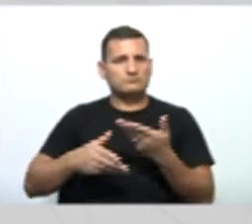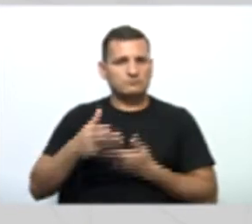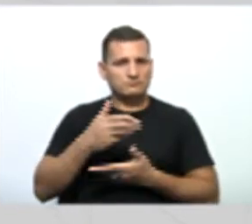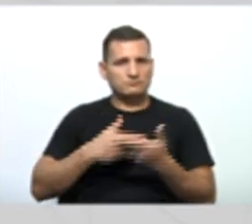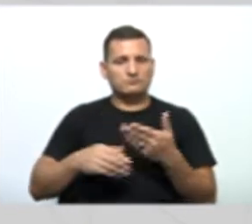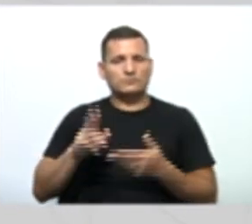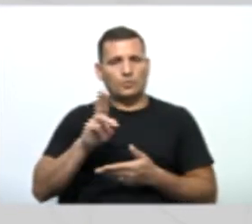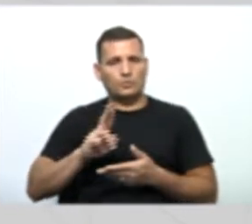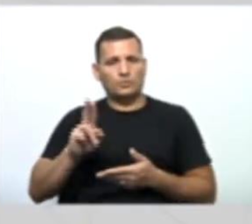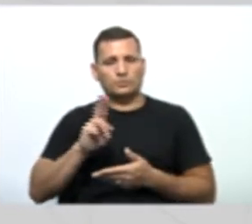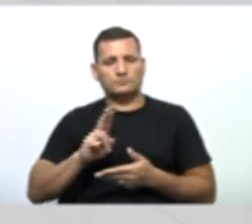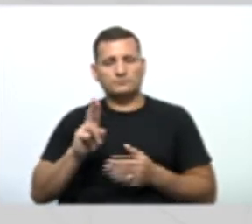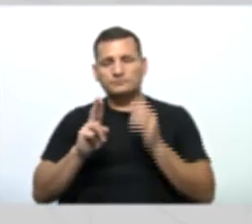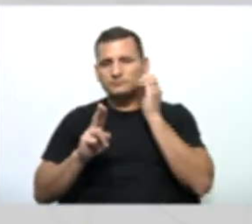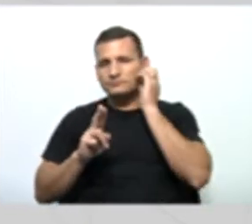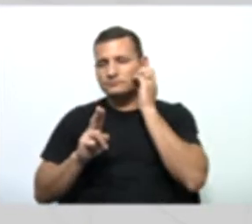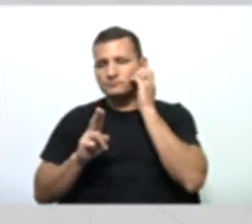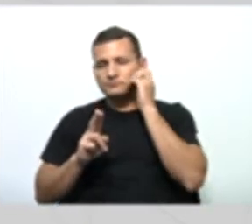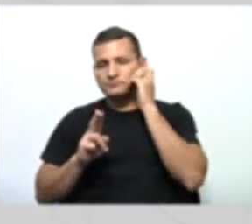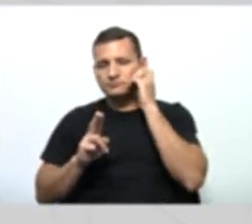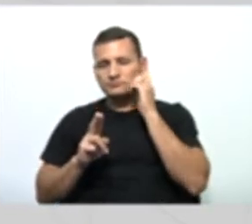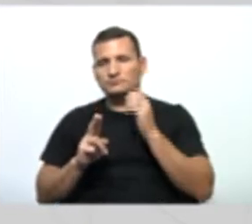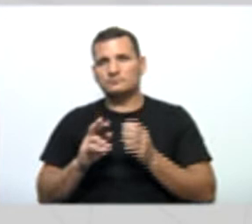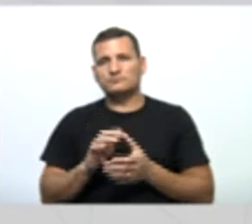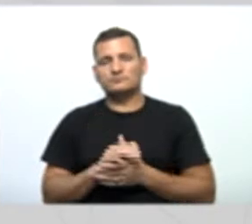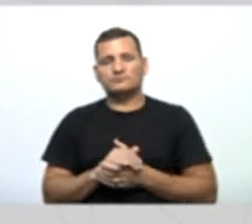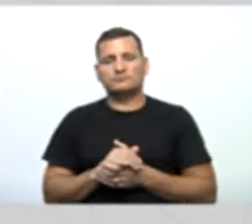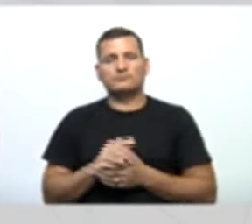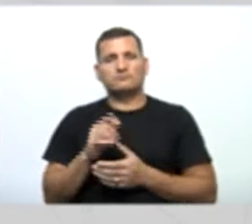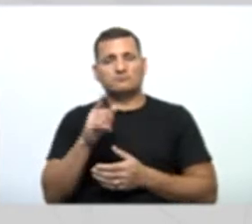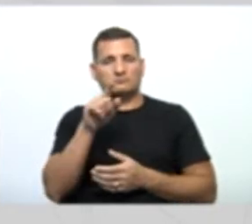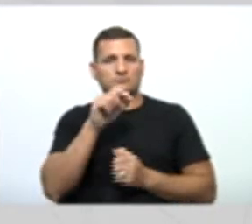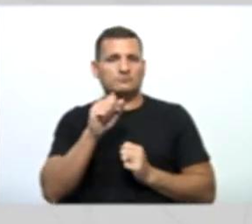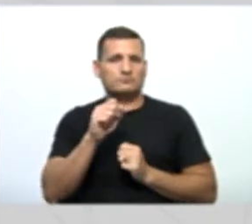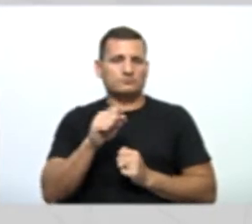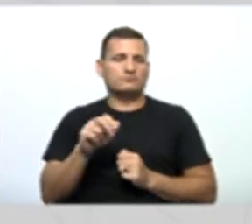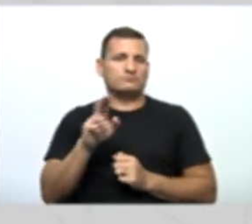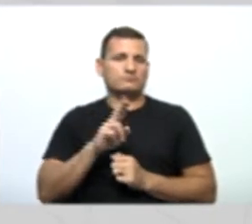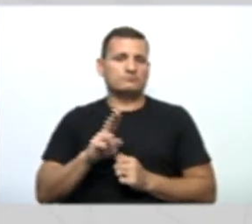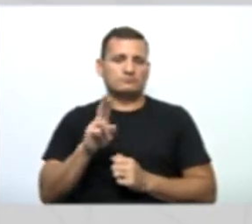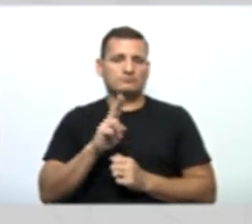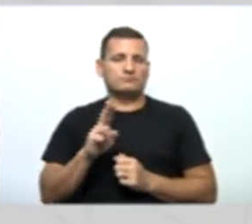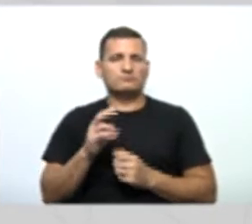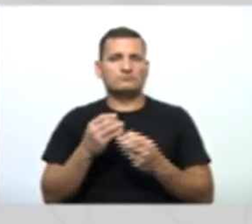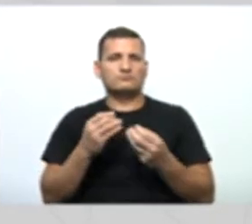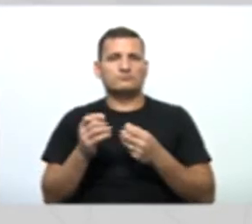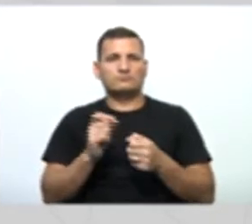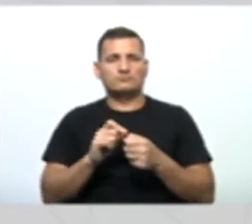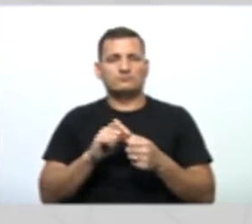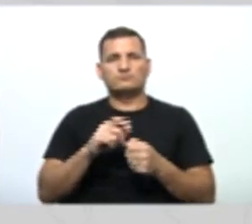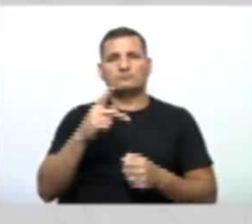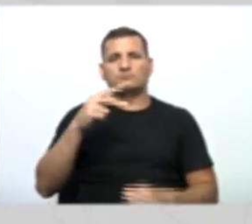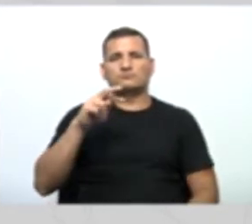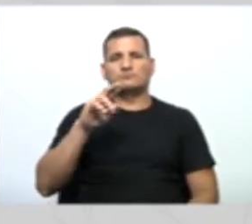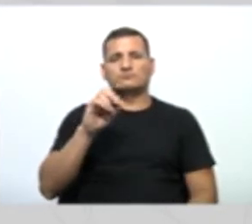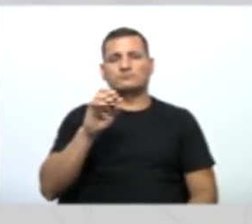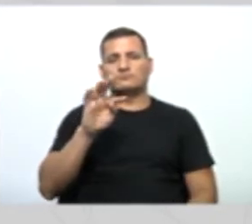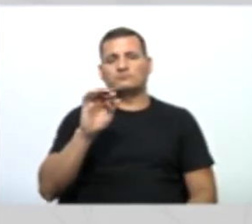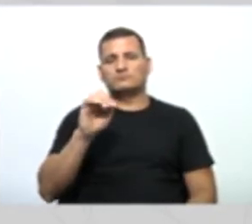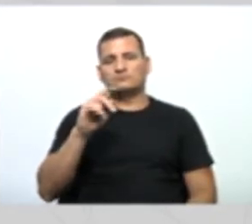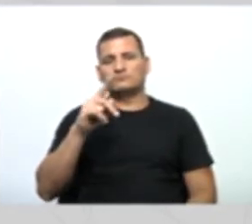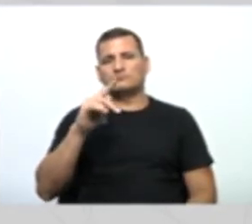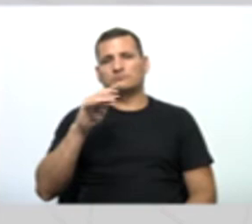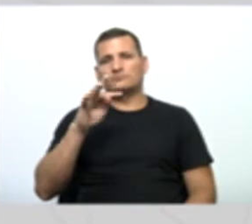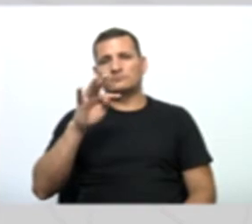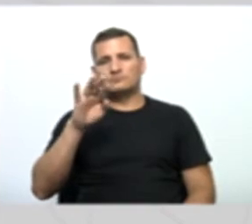funcionalidade. São situações aí que vocês podem estar utilizando para prototipagem, certo? Então veja